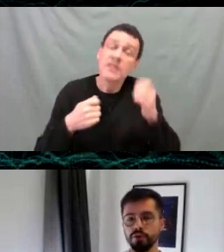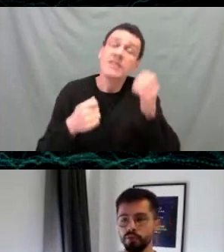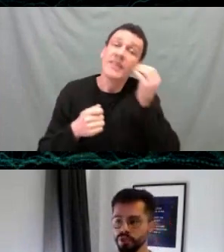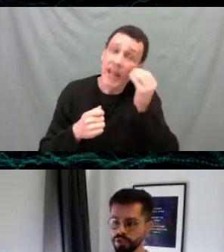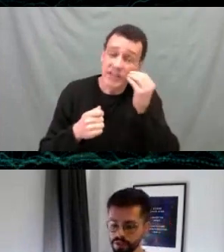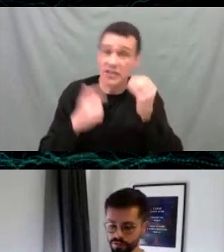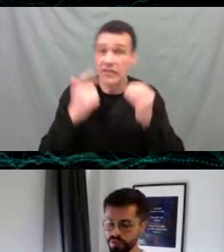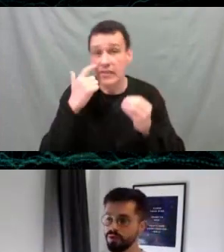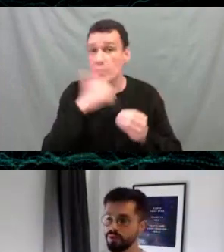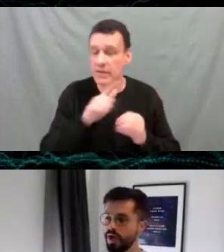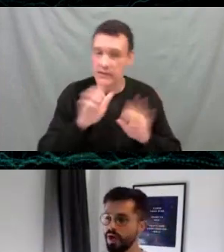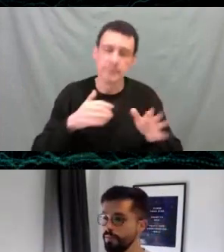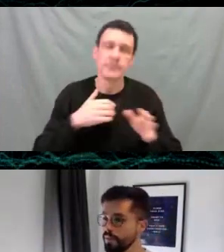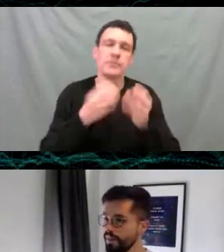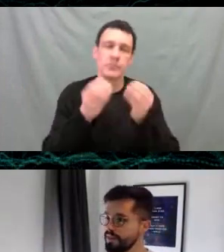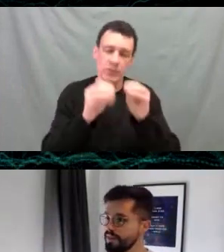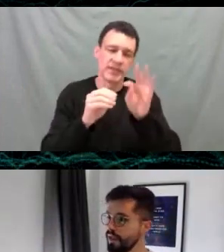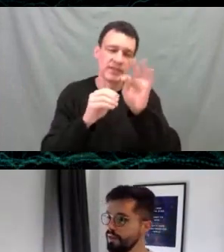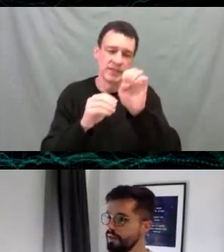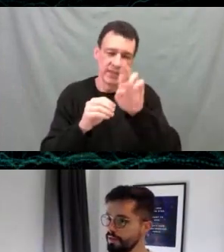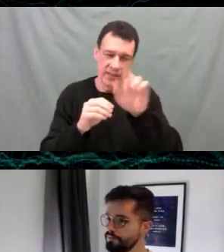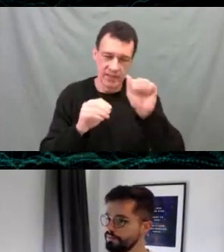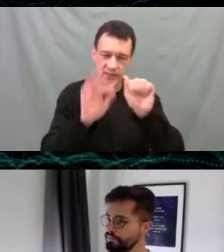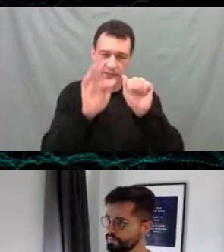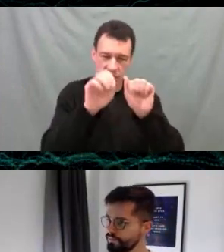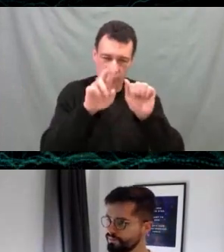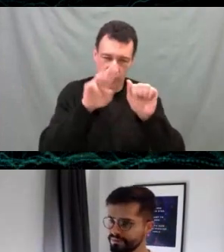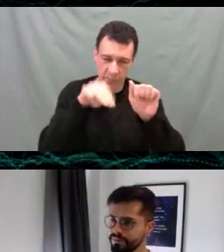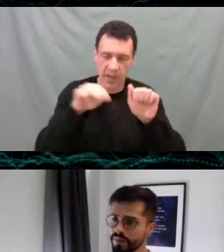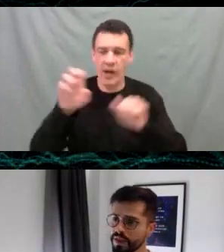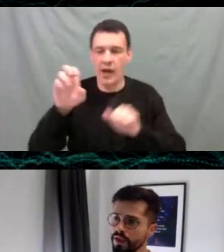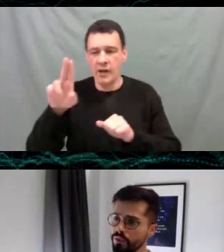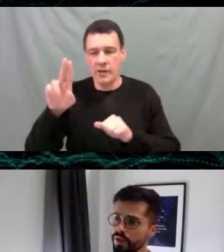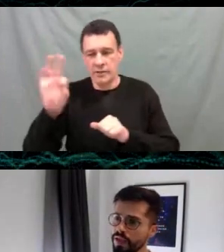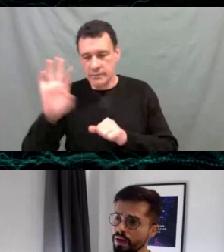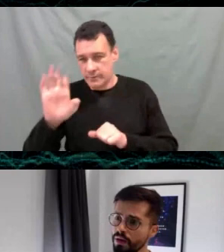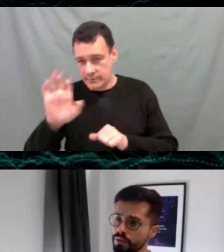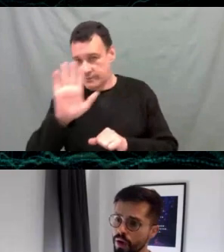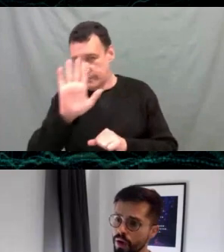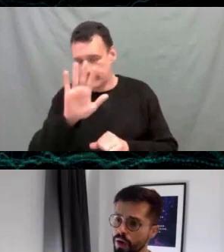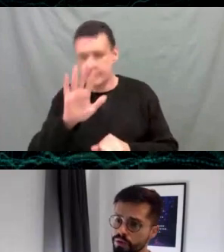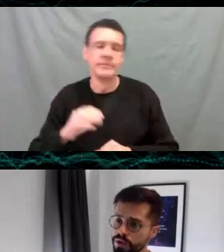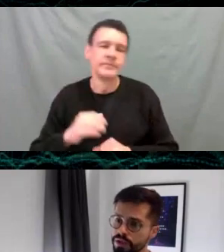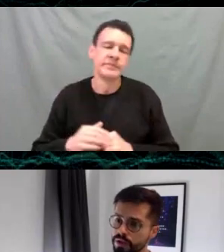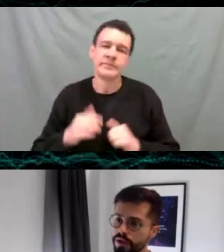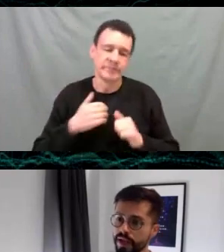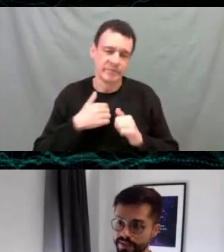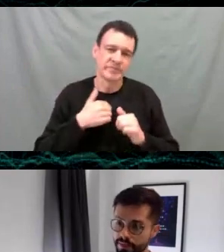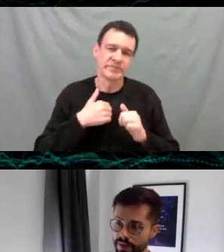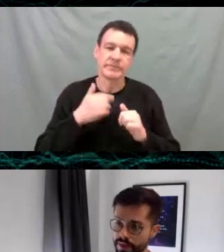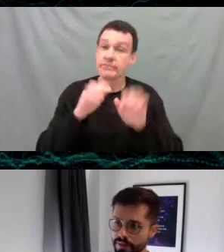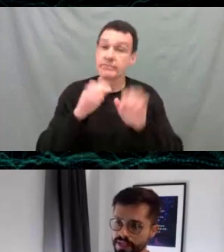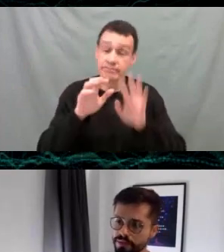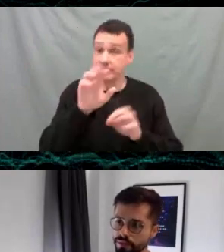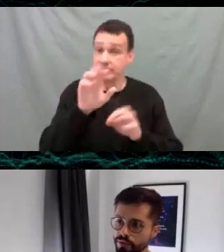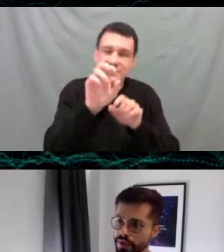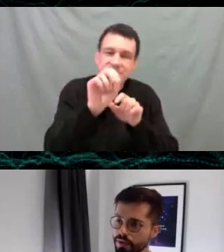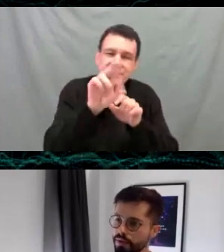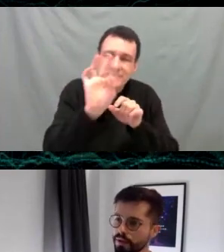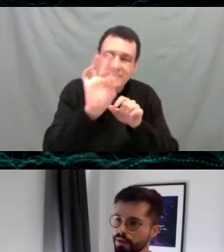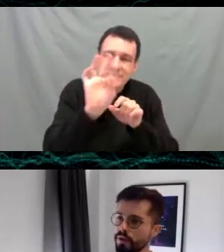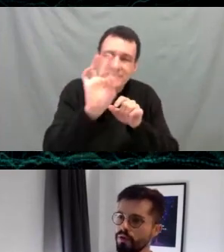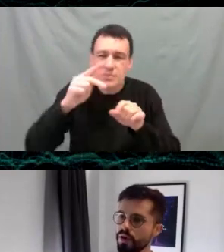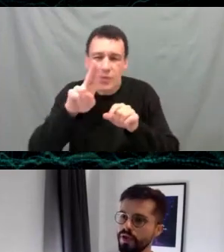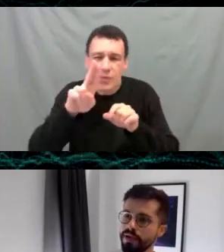chamei outra forma de food Se você olhasse nessa brincadeirinha que eu tenho aqui ó altitude exatamente a